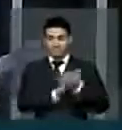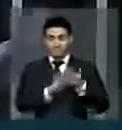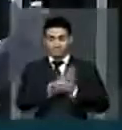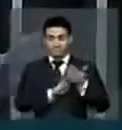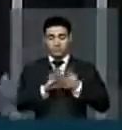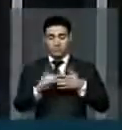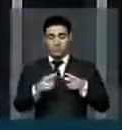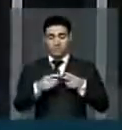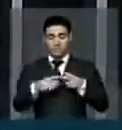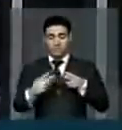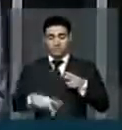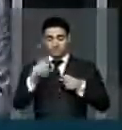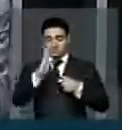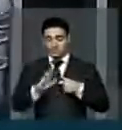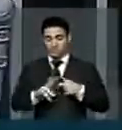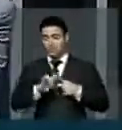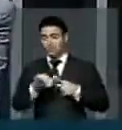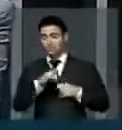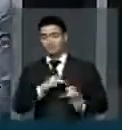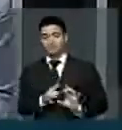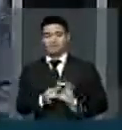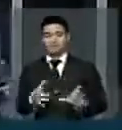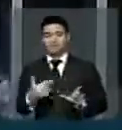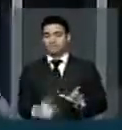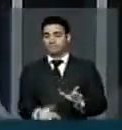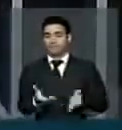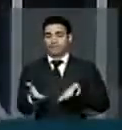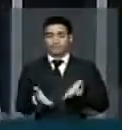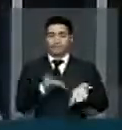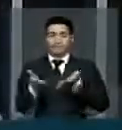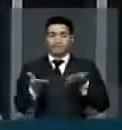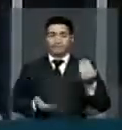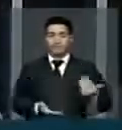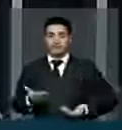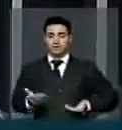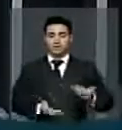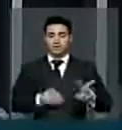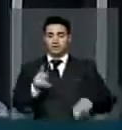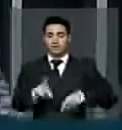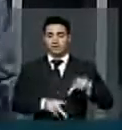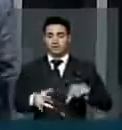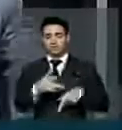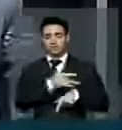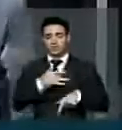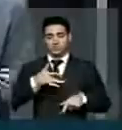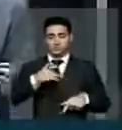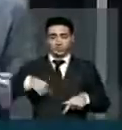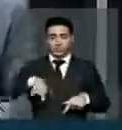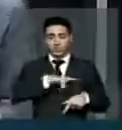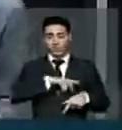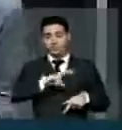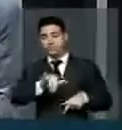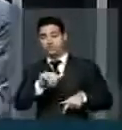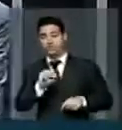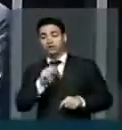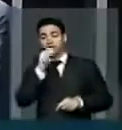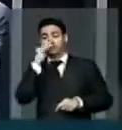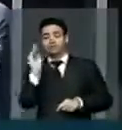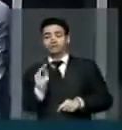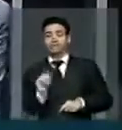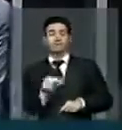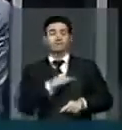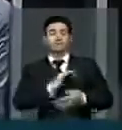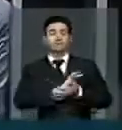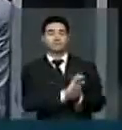os médicos brasileiros não vão se dispor a atender ao serviço público de saúde, e aí nós vamos deixar de estar privilegiando